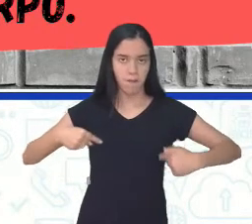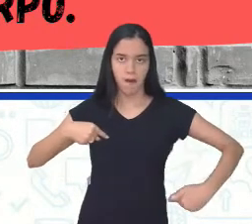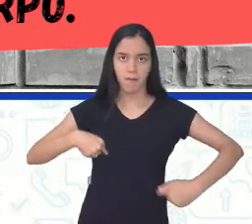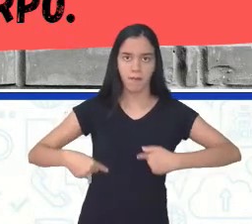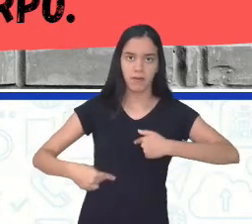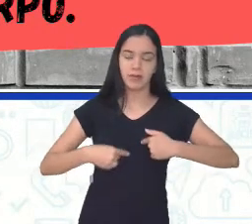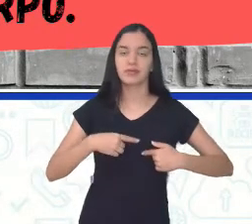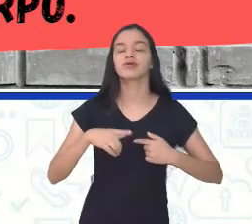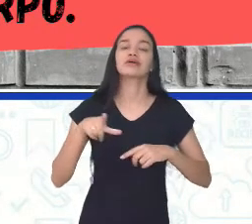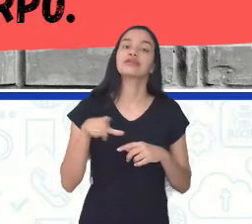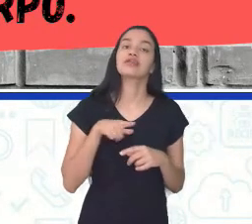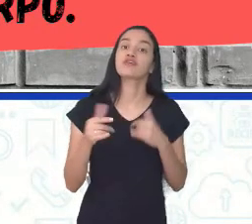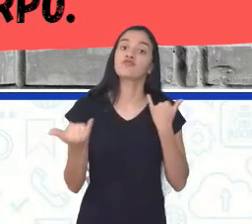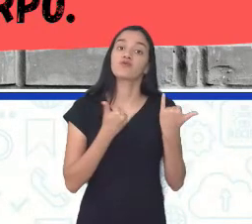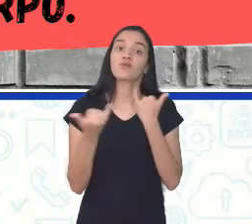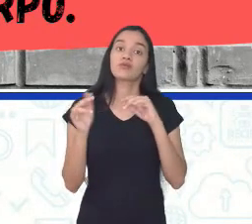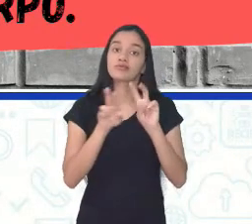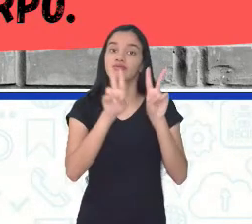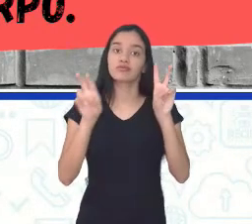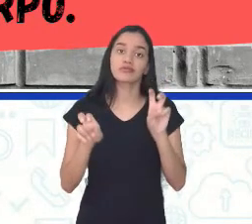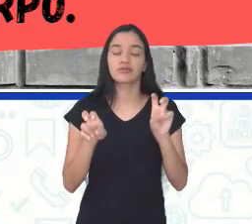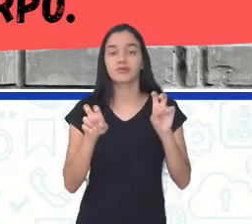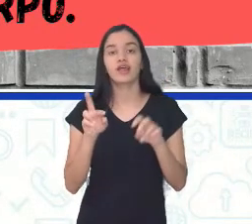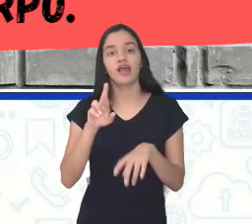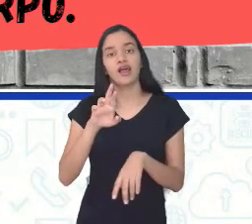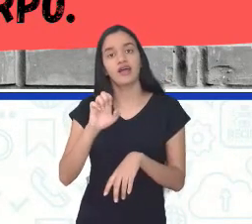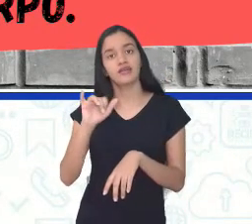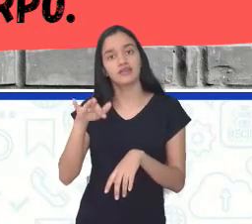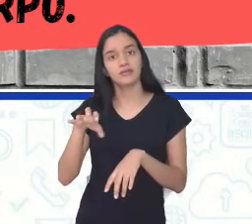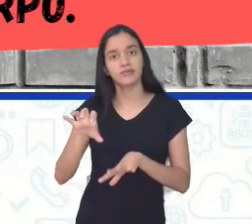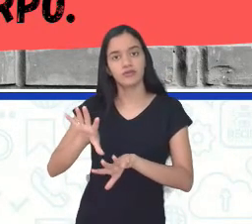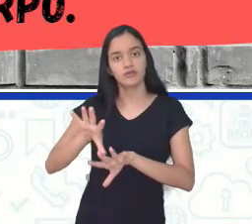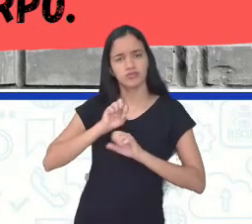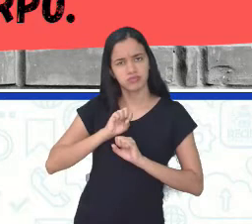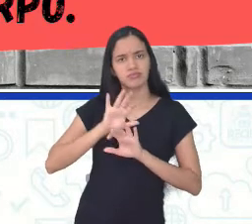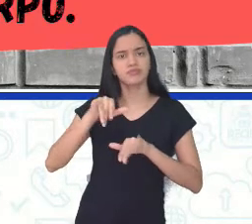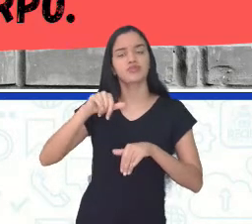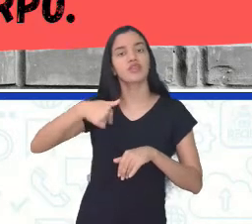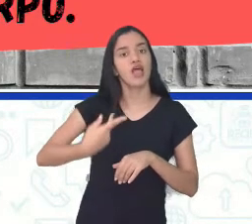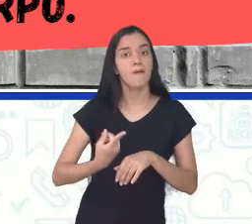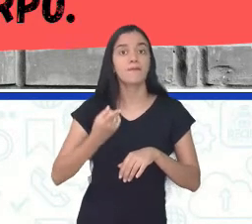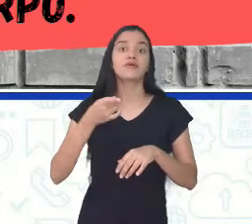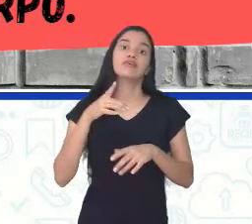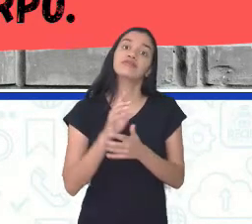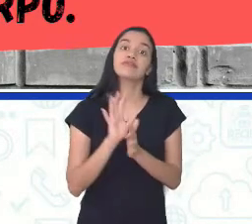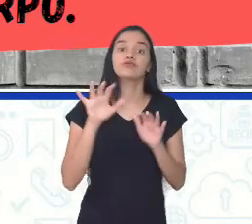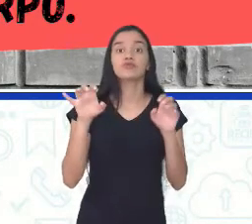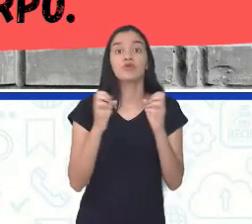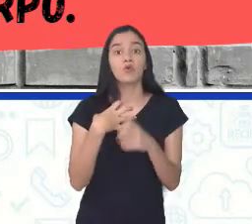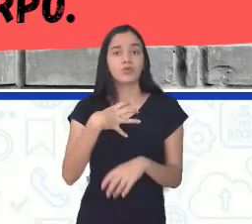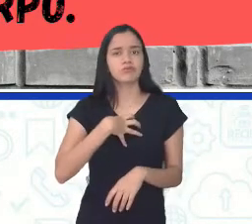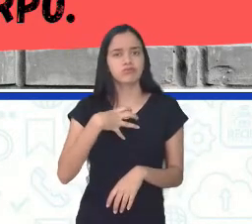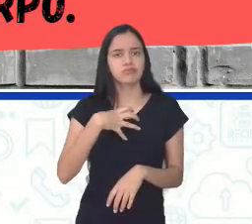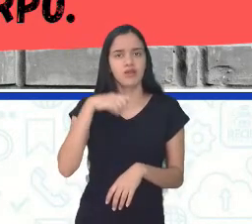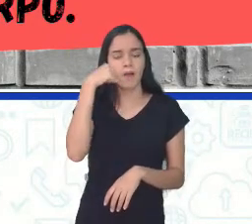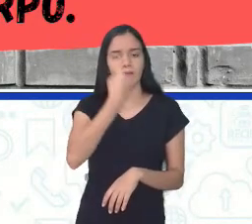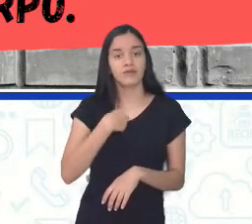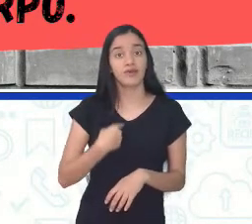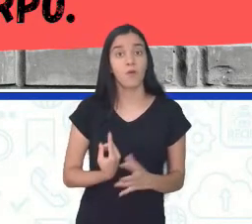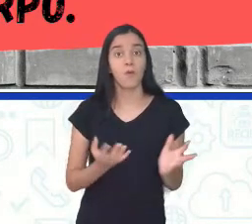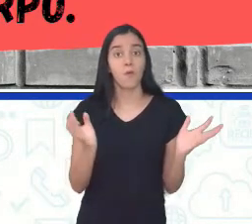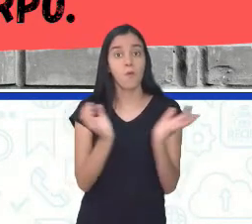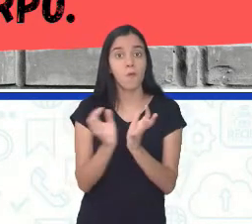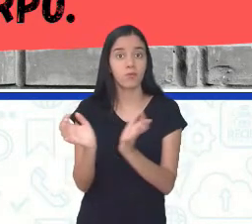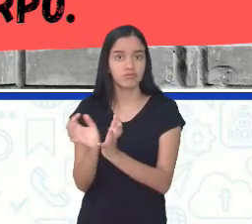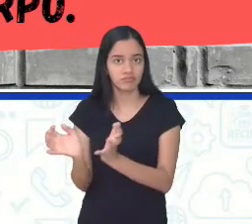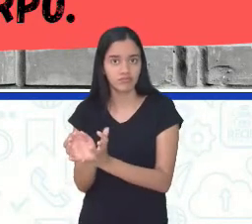trazendo uma informação agora sobre receptores. A gente viu primeiro sistema sensorial, que apresenta um conjunto, né?